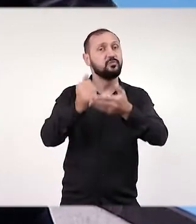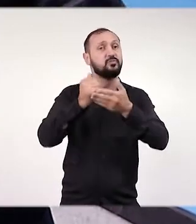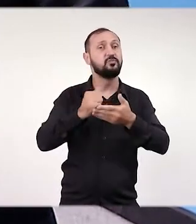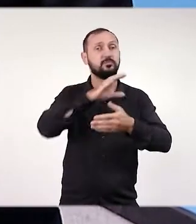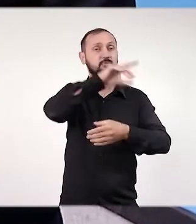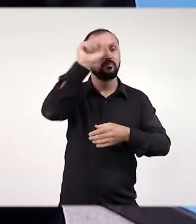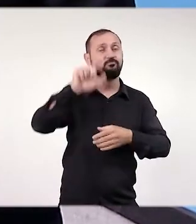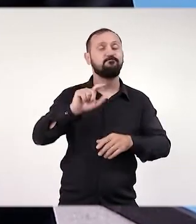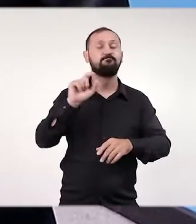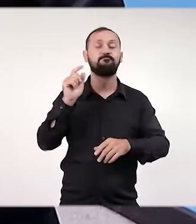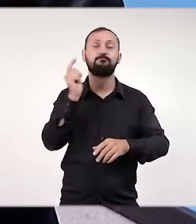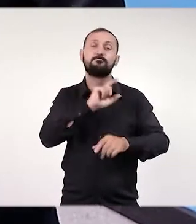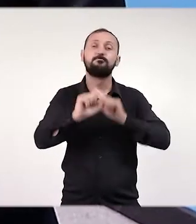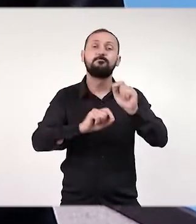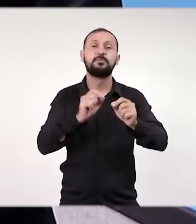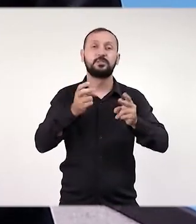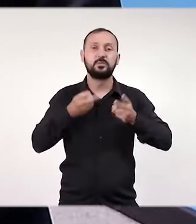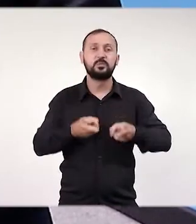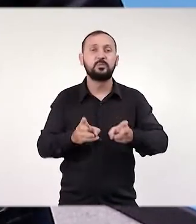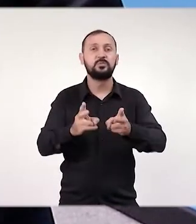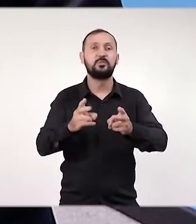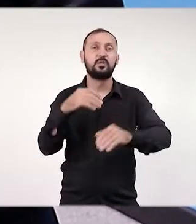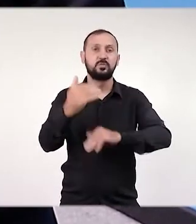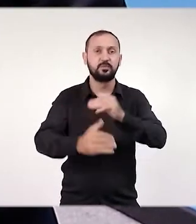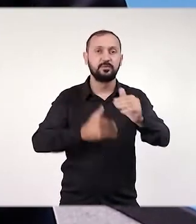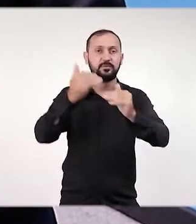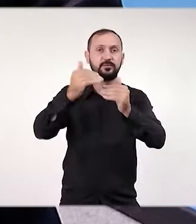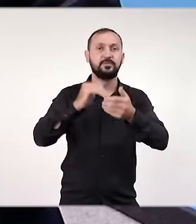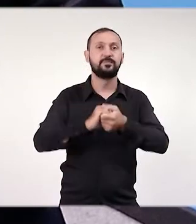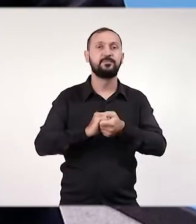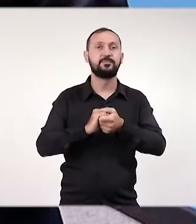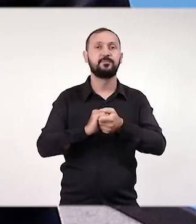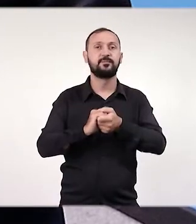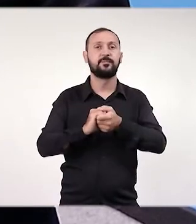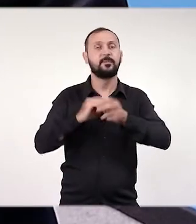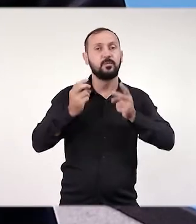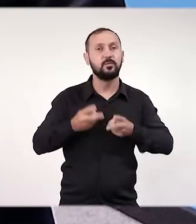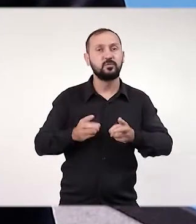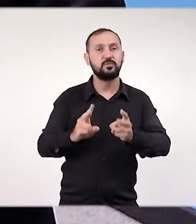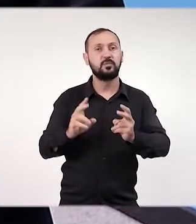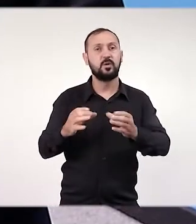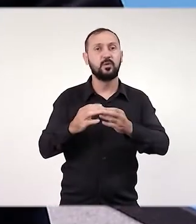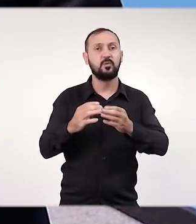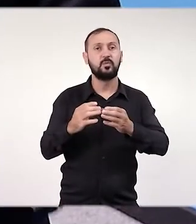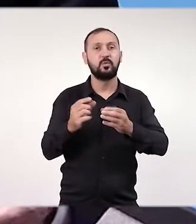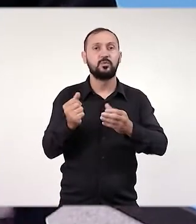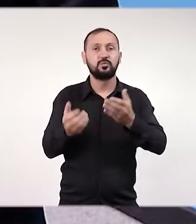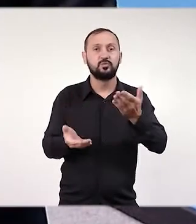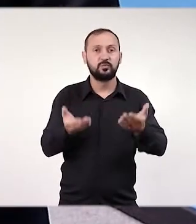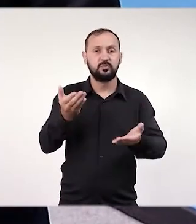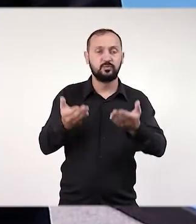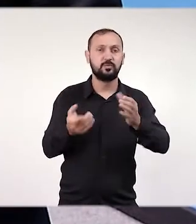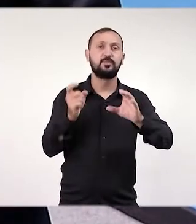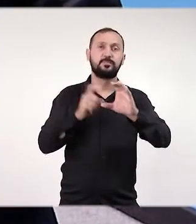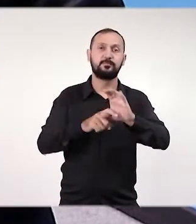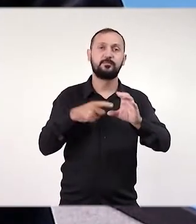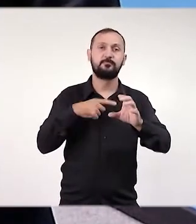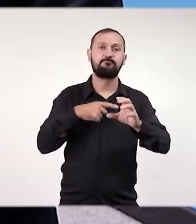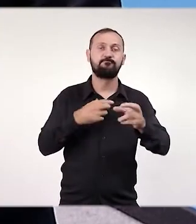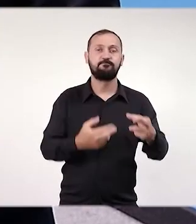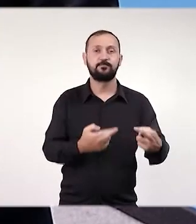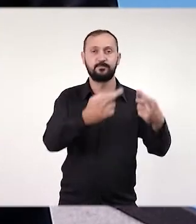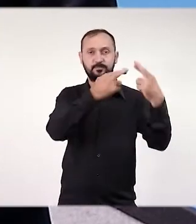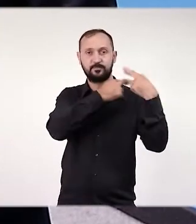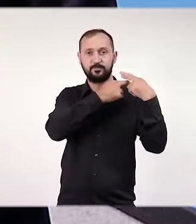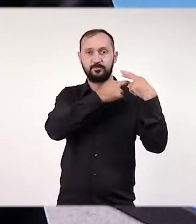colaborar, para que o Estado de Mato Grosso do Sul possa continuar nesse desenvolvimento, continuar com o equilíbrio das contas públicas, nós recebemos